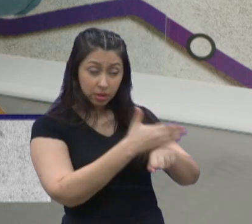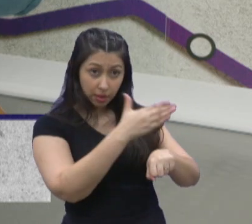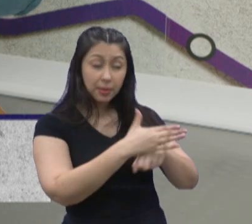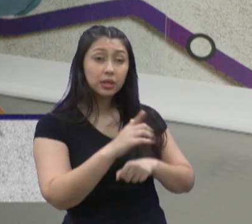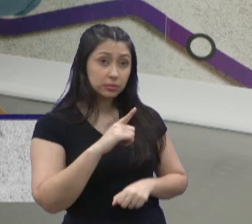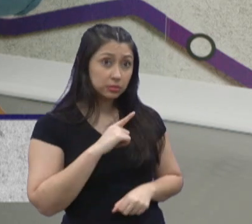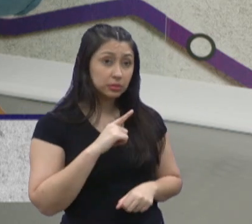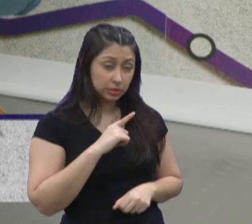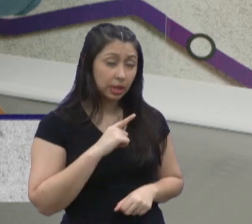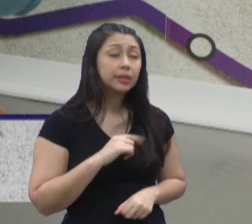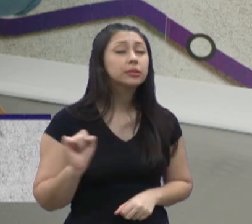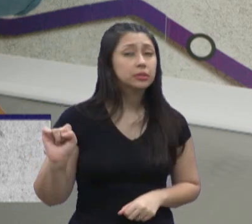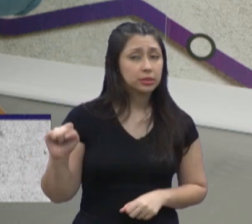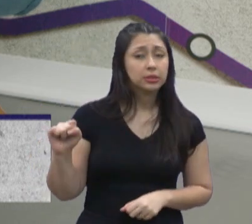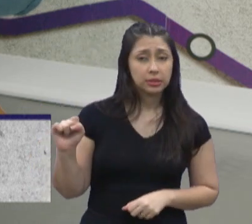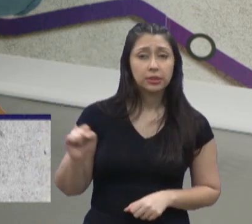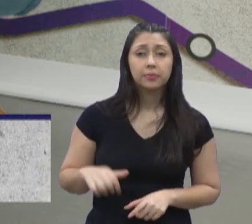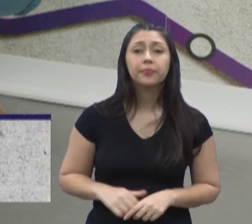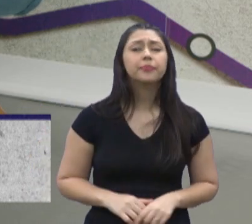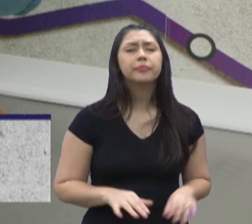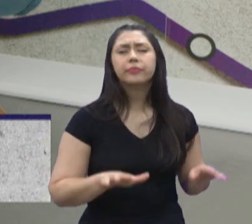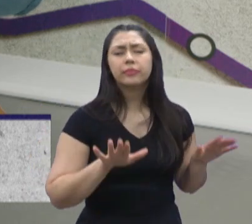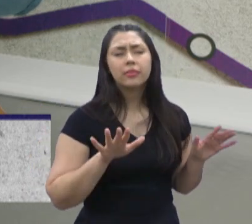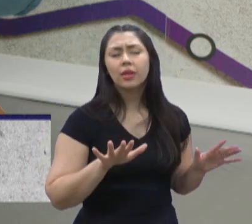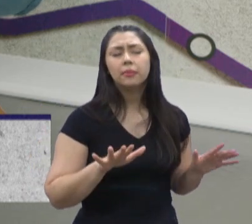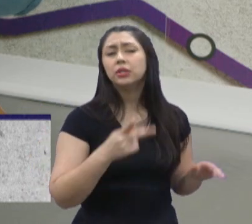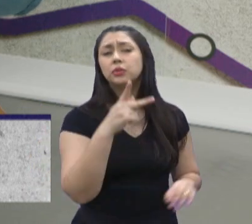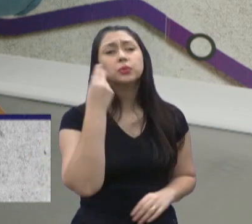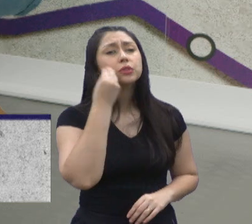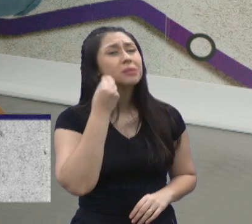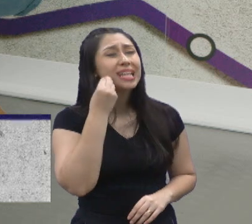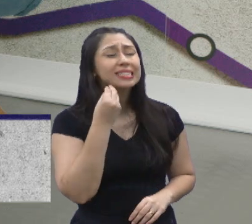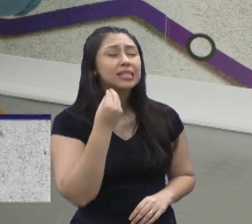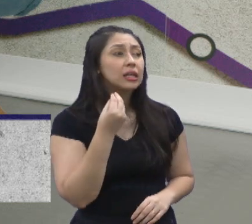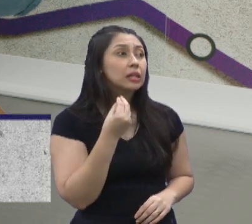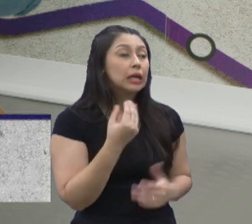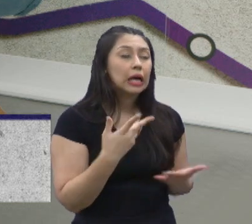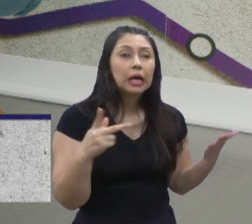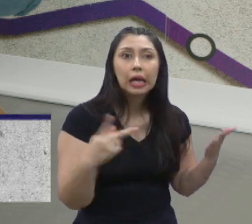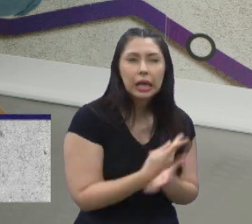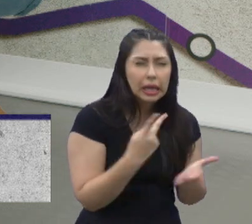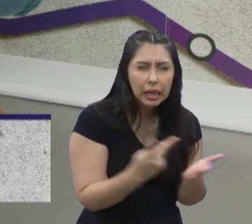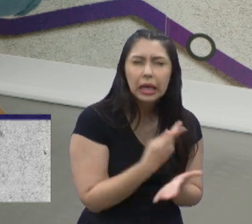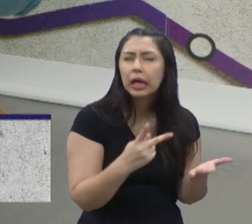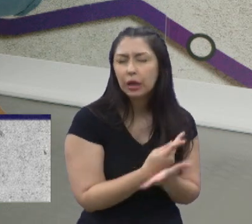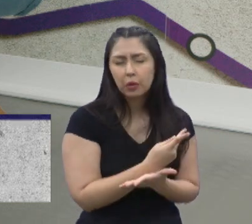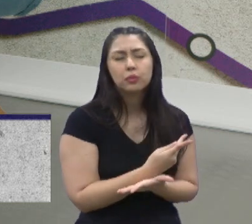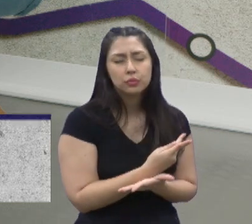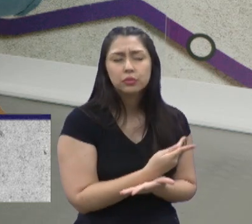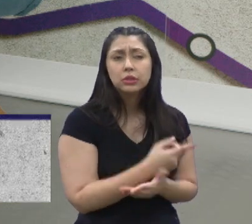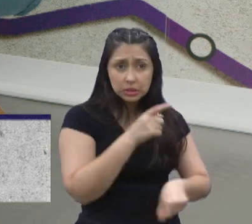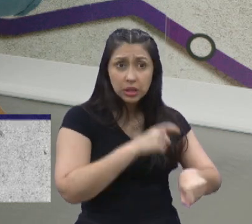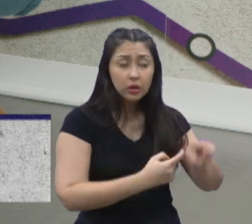isso, tem enfim. Um treinamento. Mas o que você pode dizer dos principais erros, né? Com você como mentor, quando você vai atender os seus clientes ali, você vai